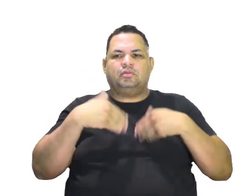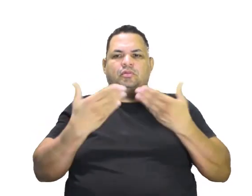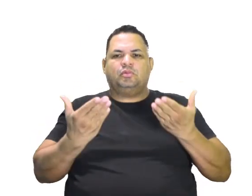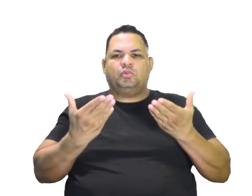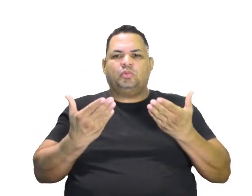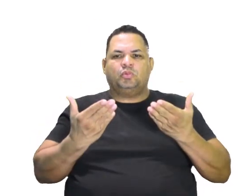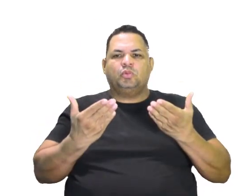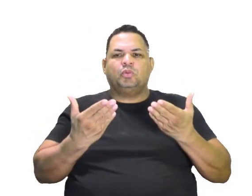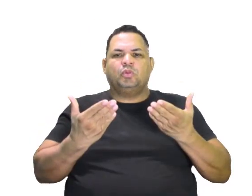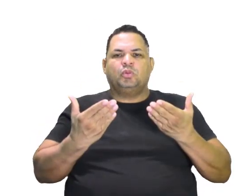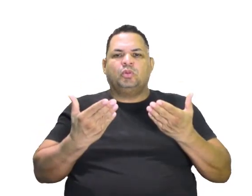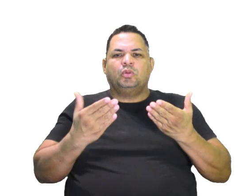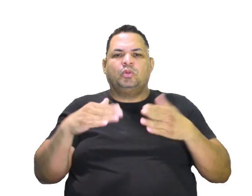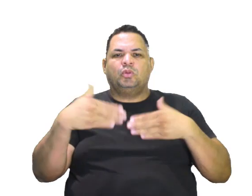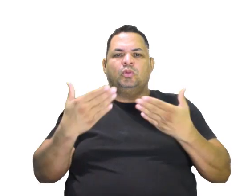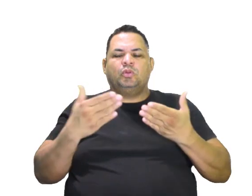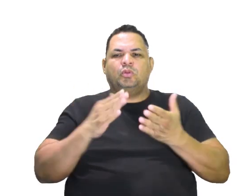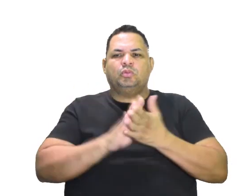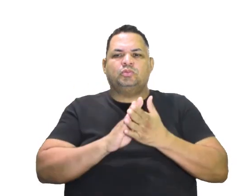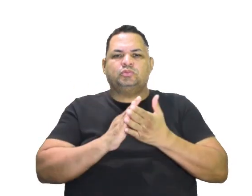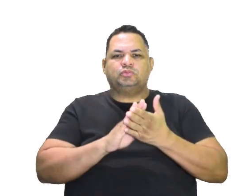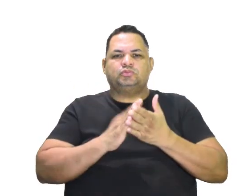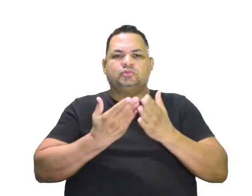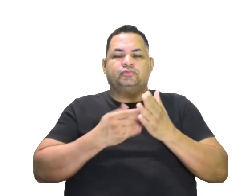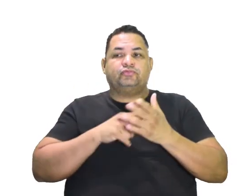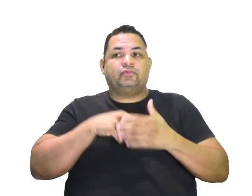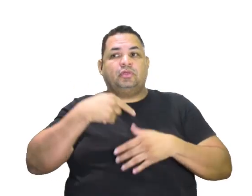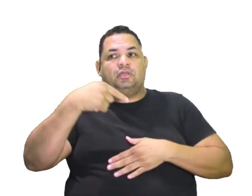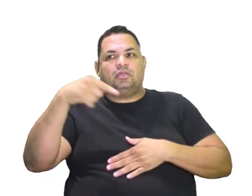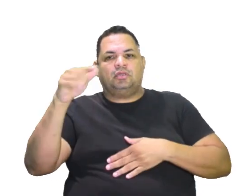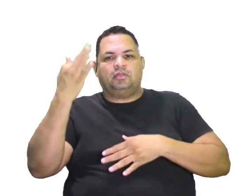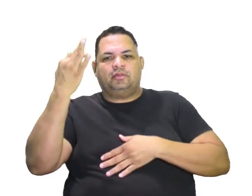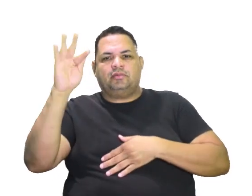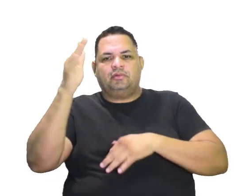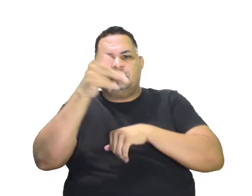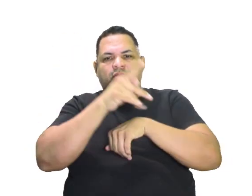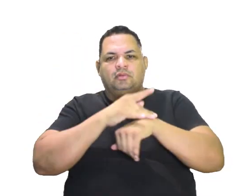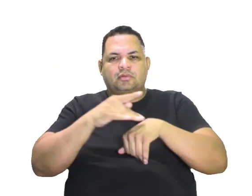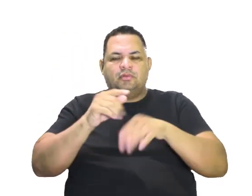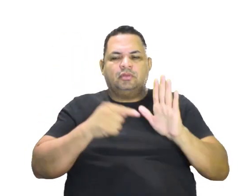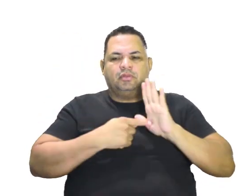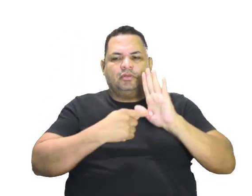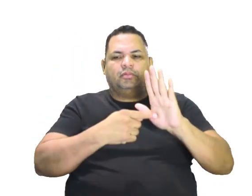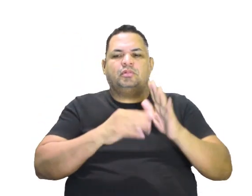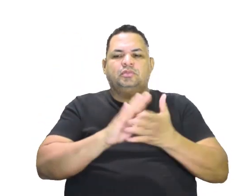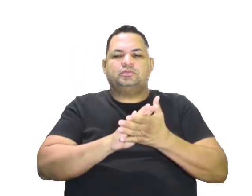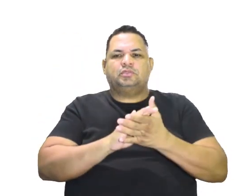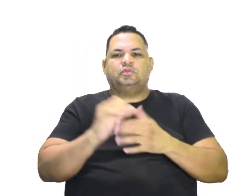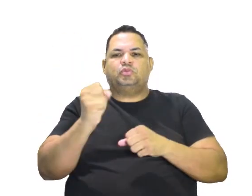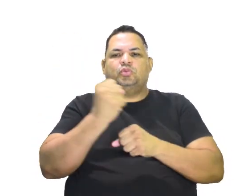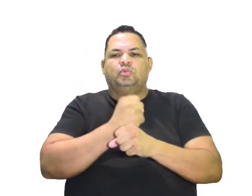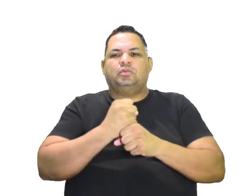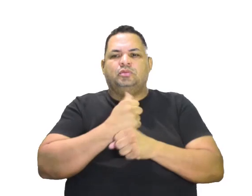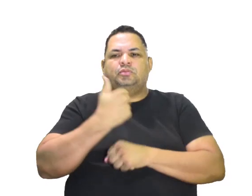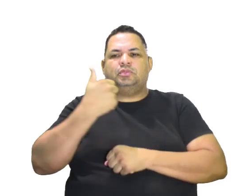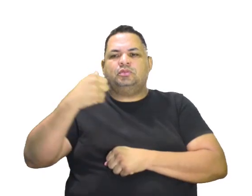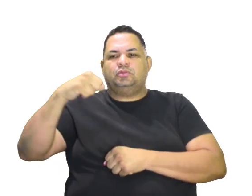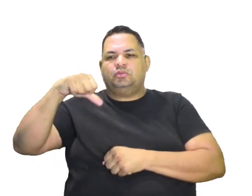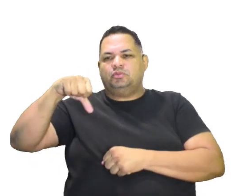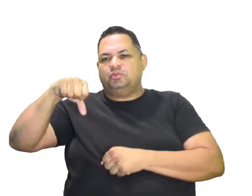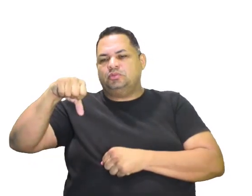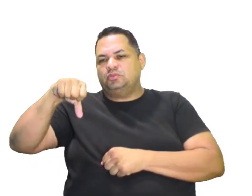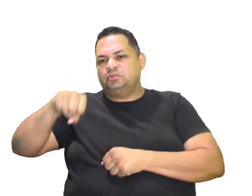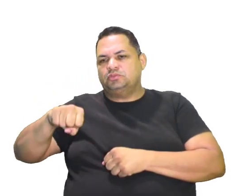na França e exposto no Salão de Paris de 1861. Então, isso é